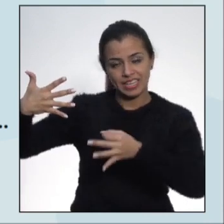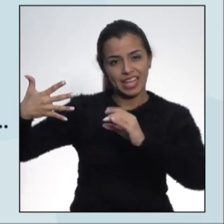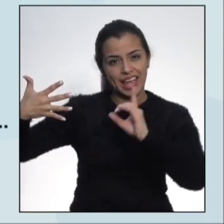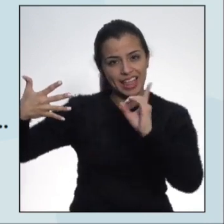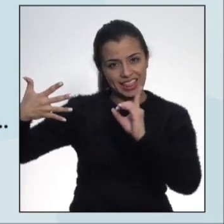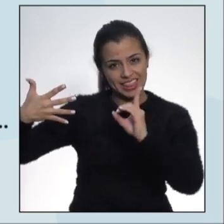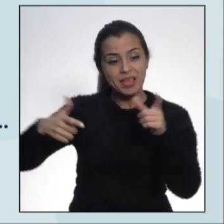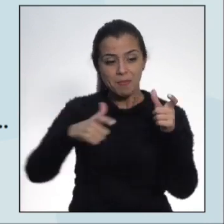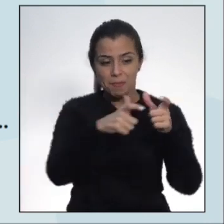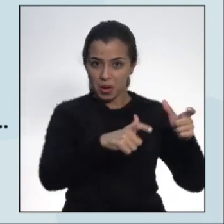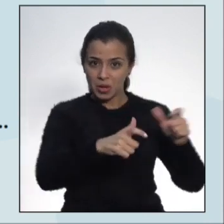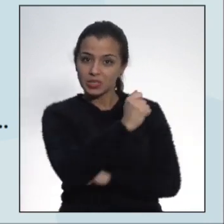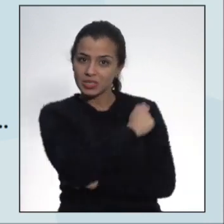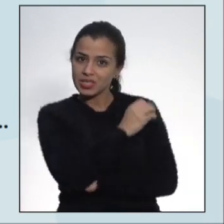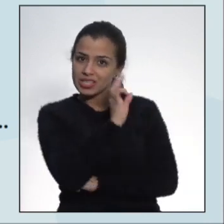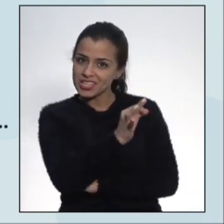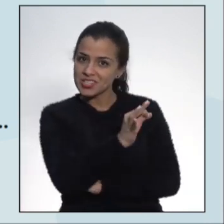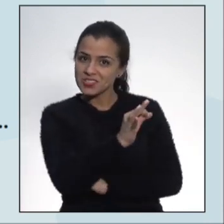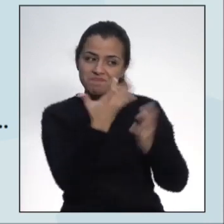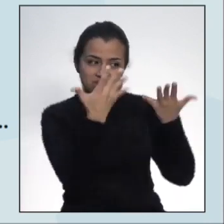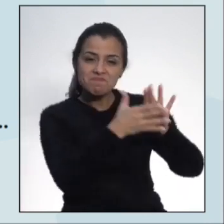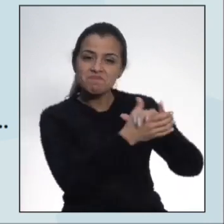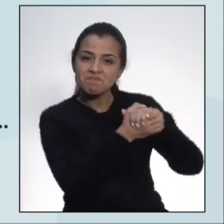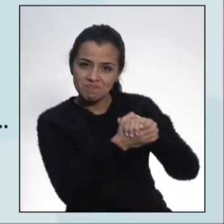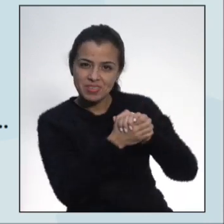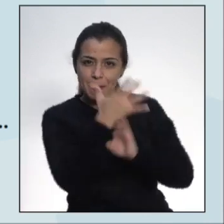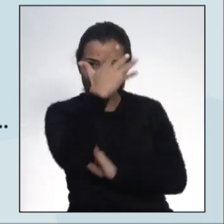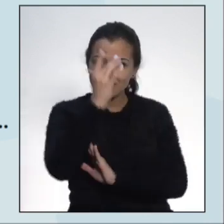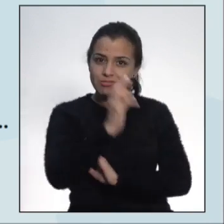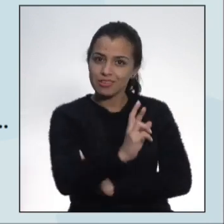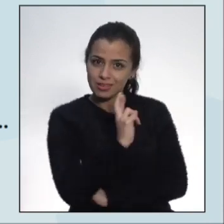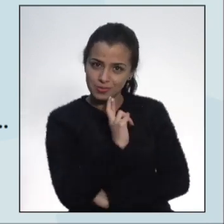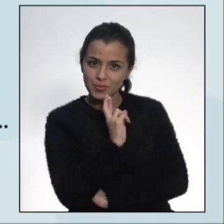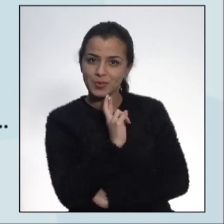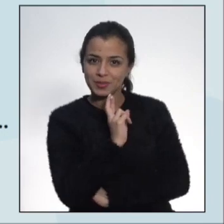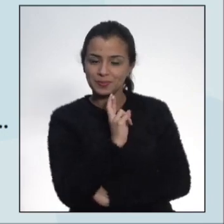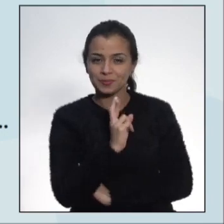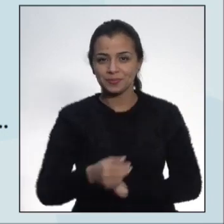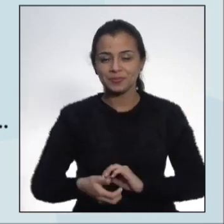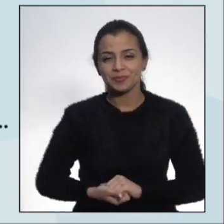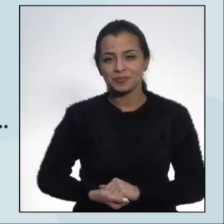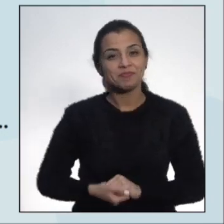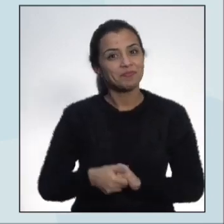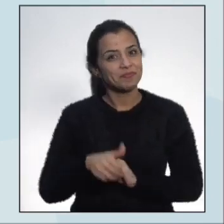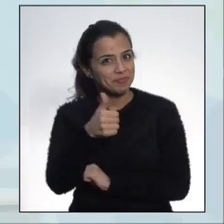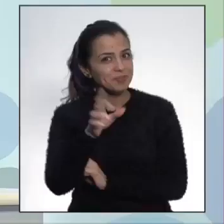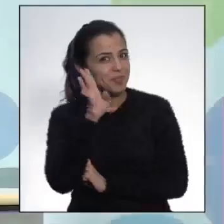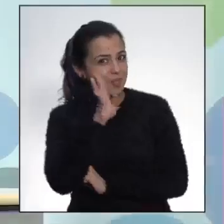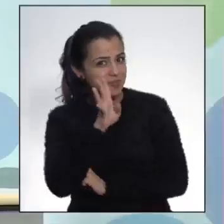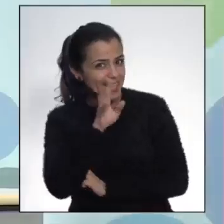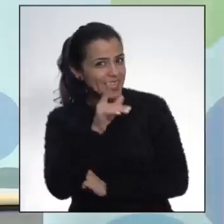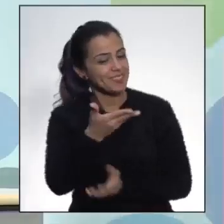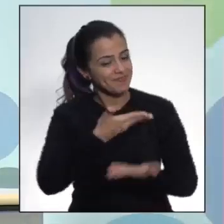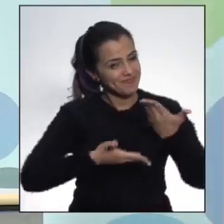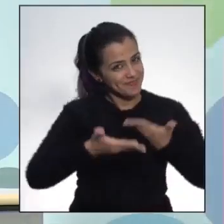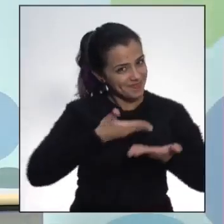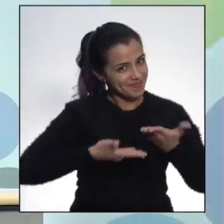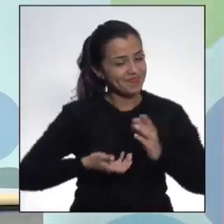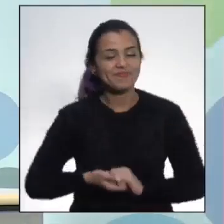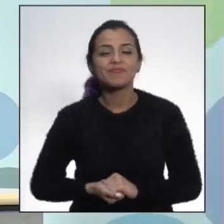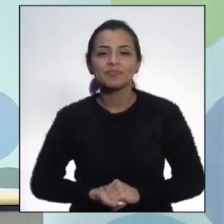alunos acertaram. Parabéns a quem participou do chat. Muito bacana, muito legal ver que vocês estão participados e envolvidos,